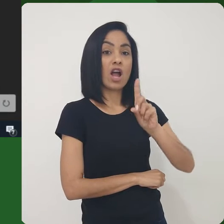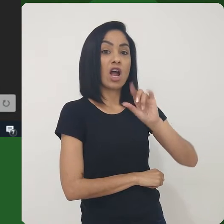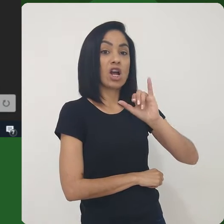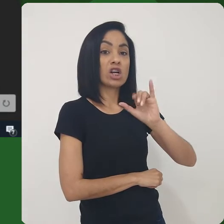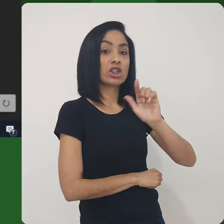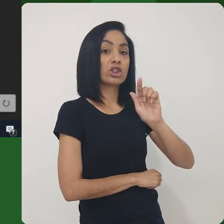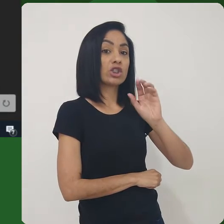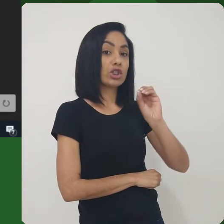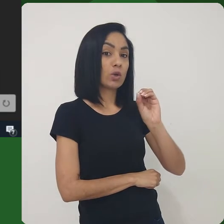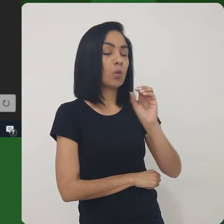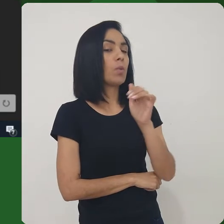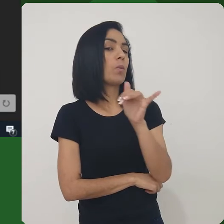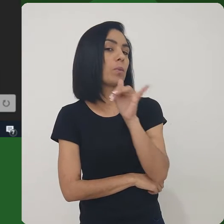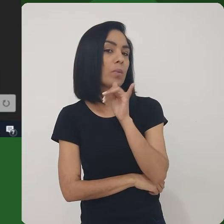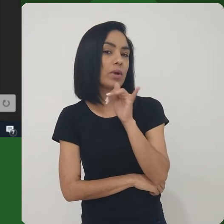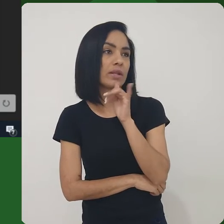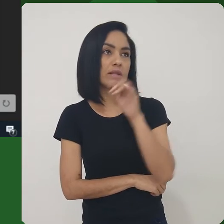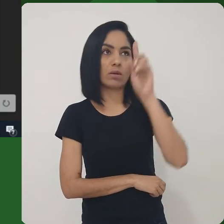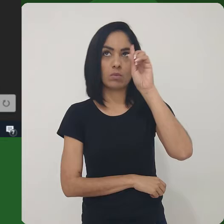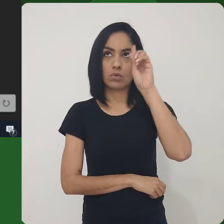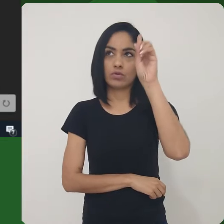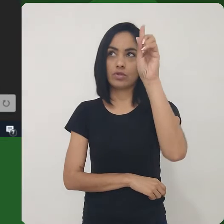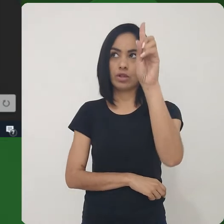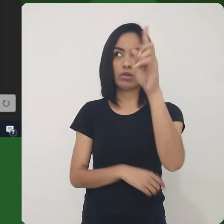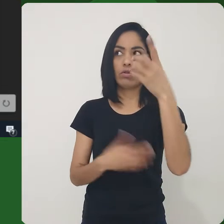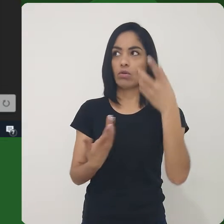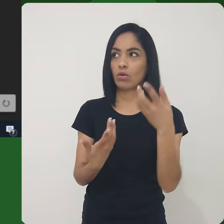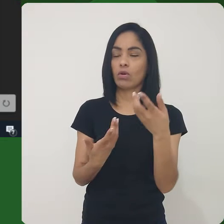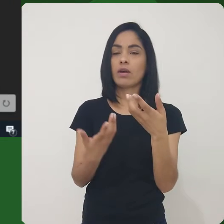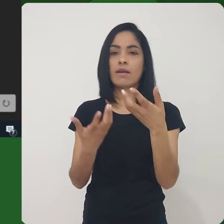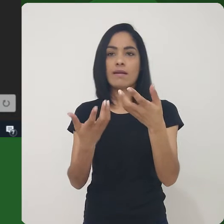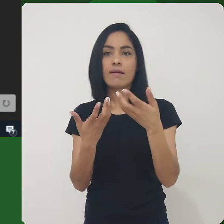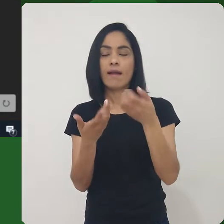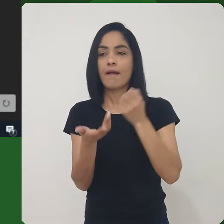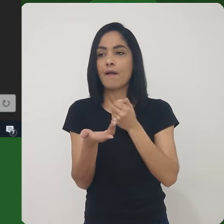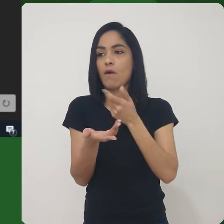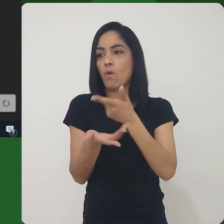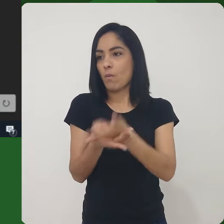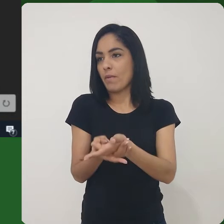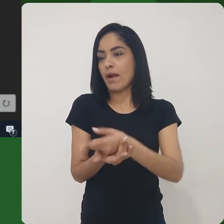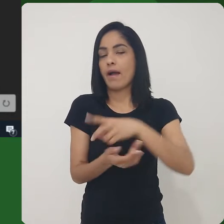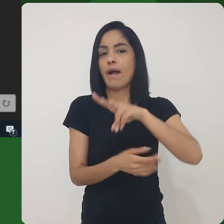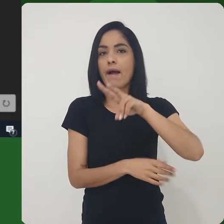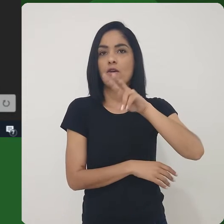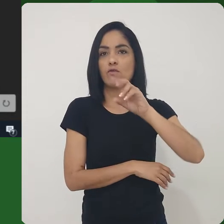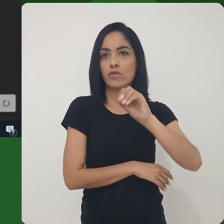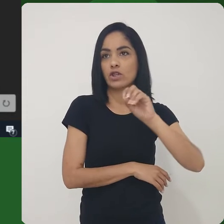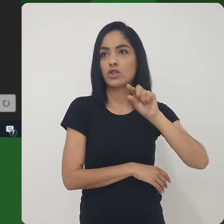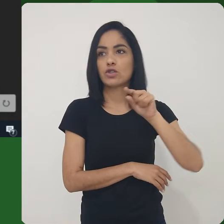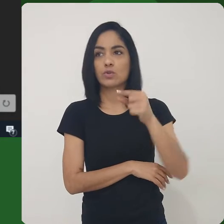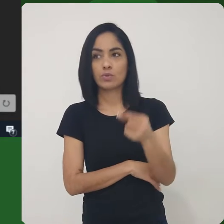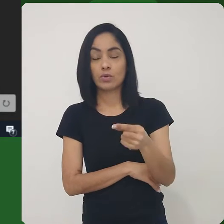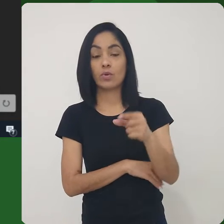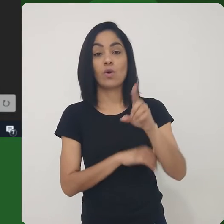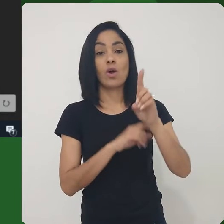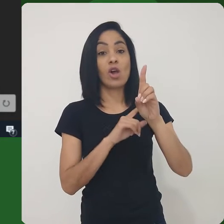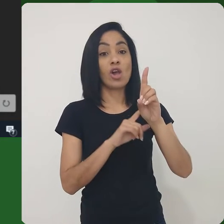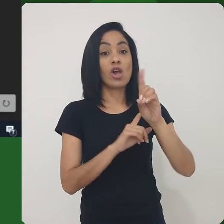digo, né? Por exemplo, o diretor propôs adquirir imediatamente 20 mil,